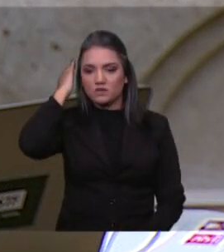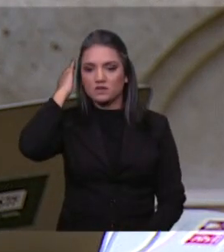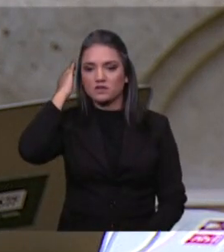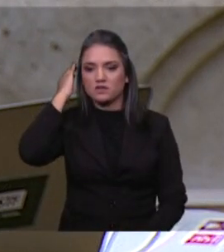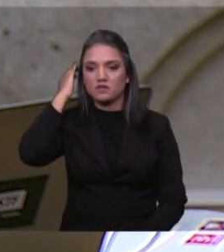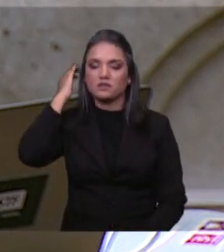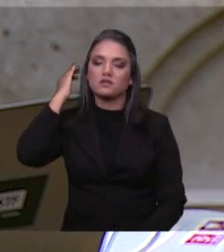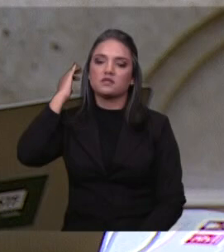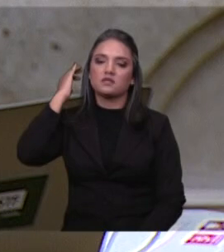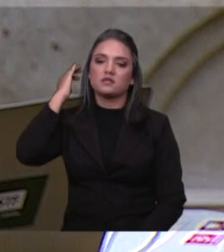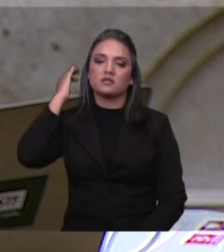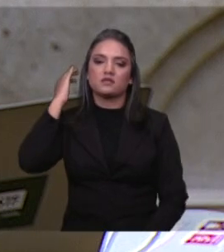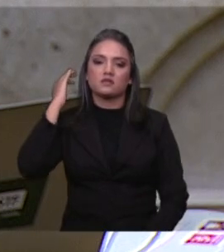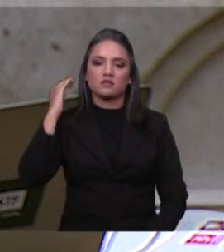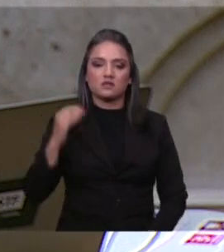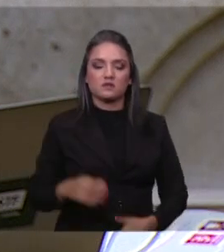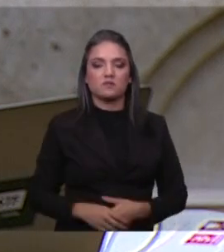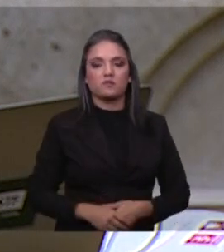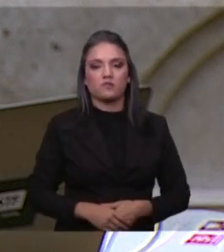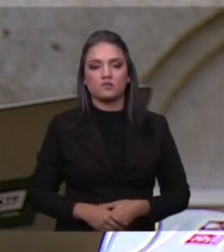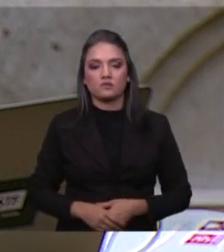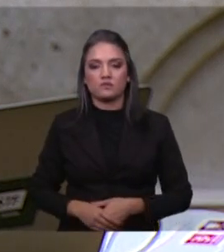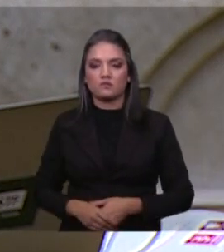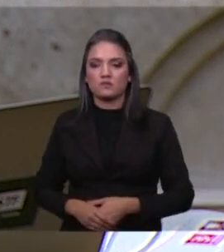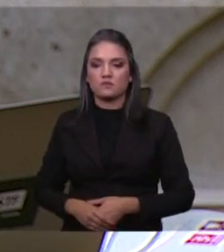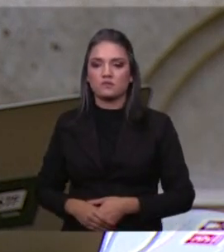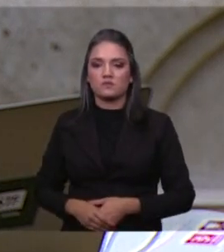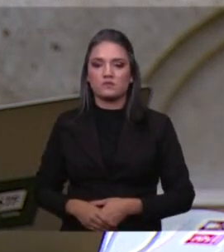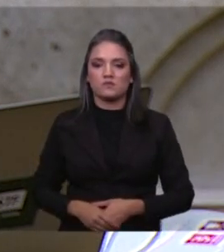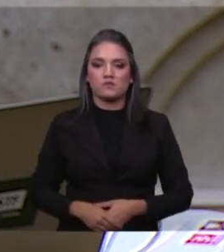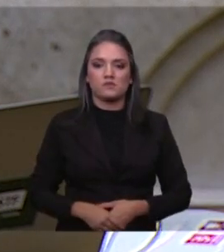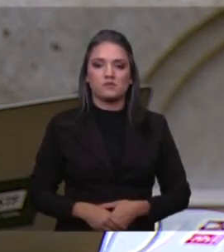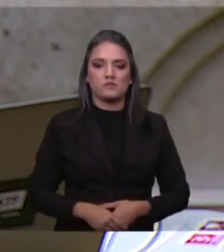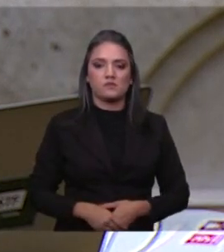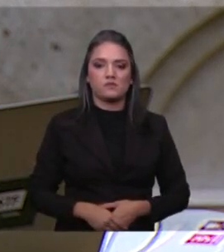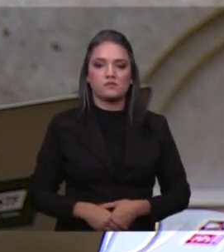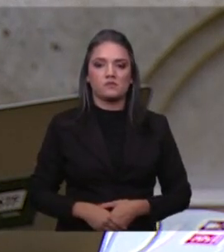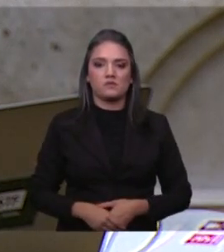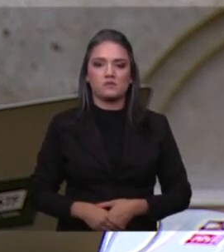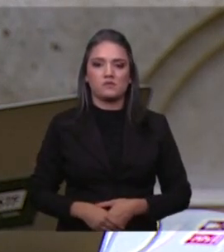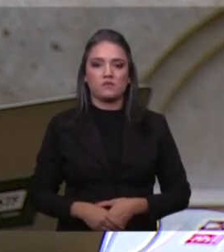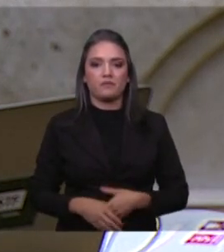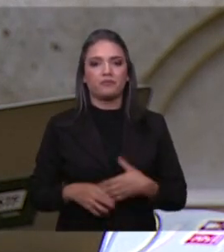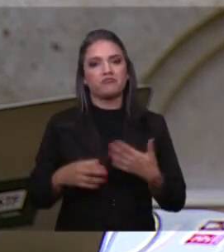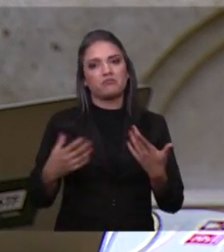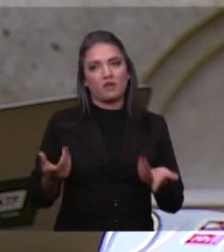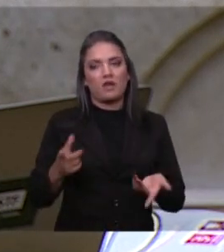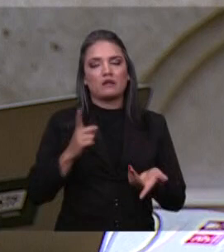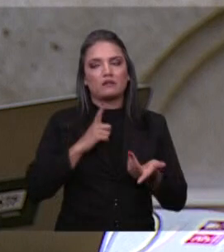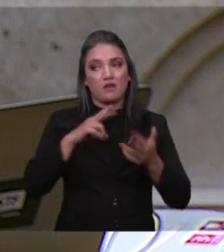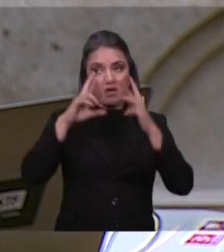a não apenas respeitar o que já houvesse sido pago, mas também